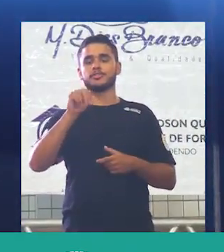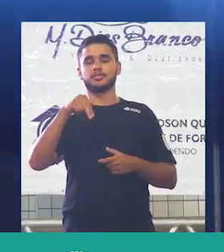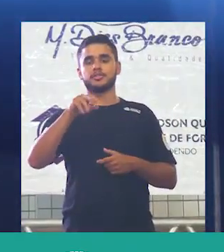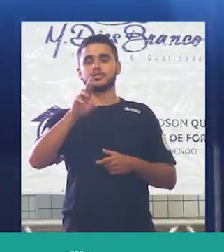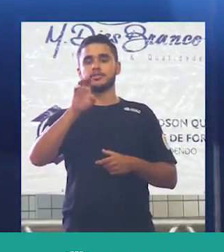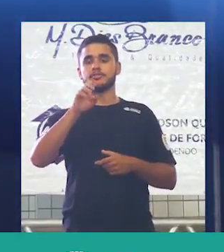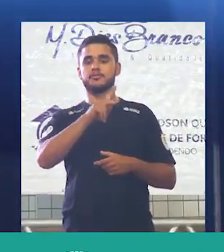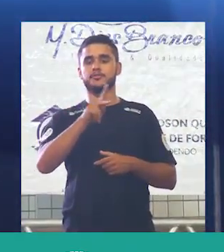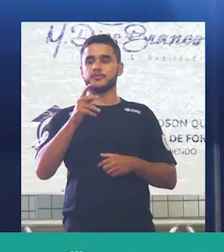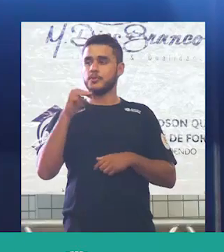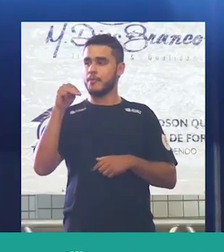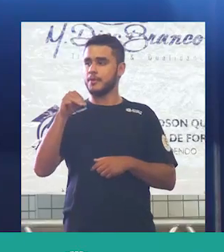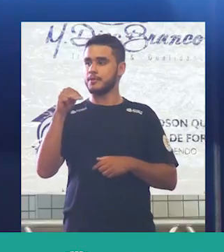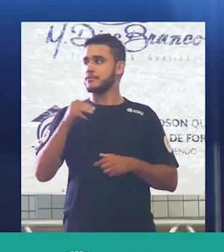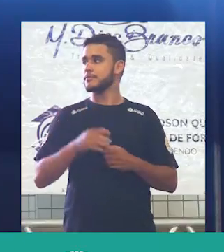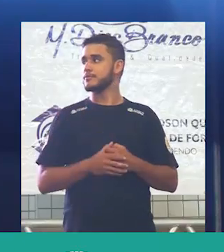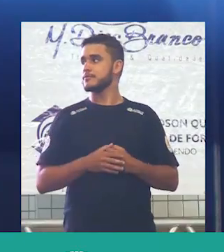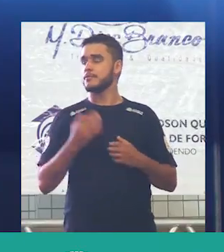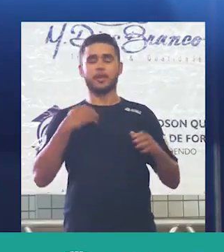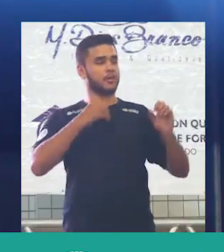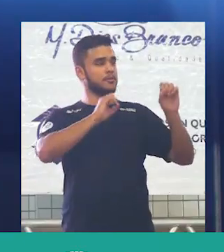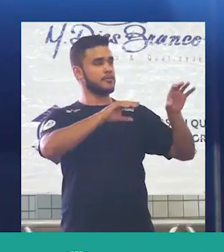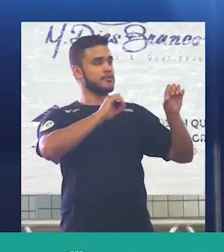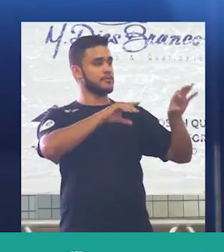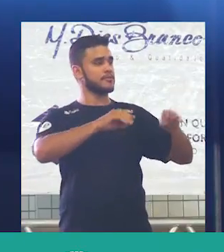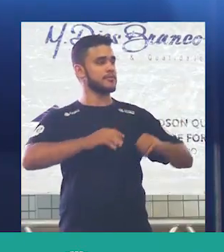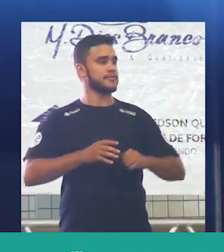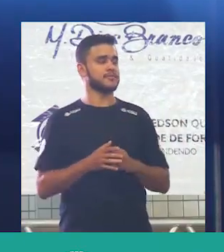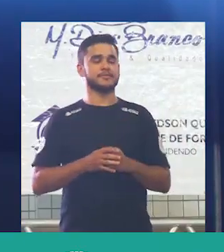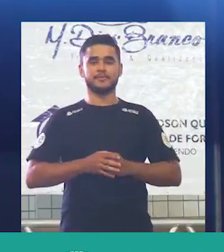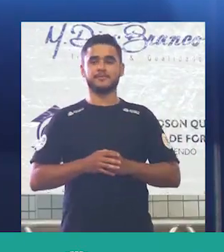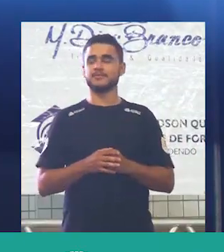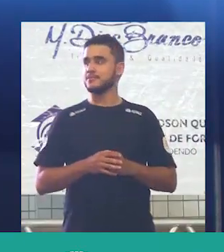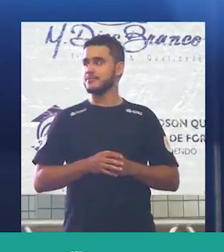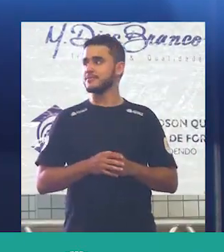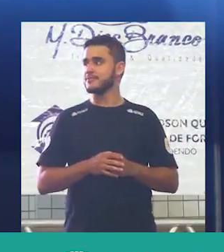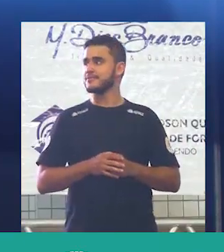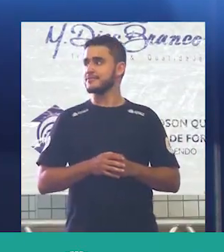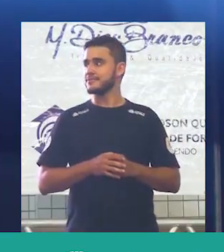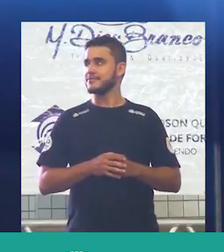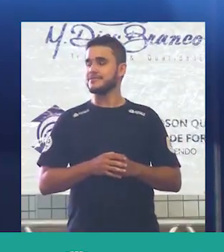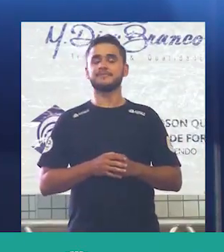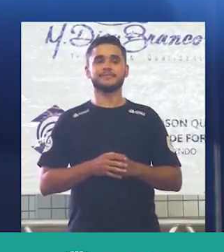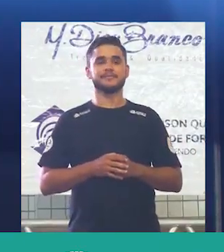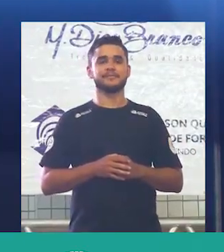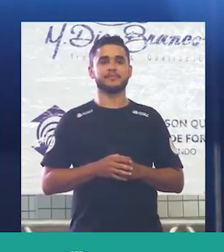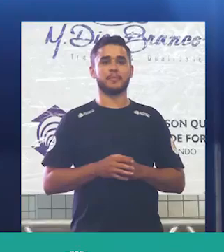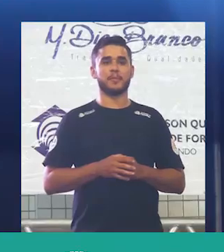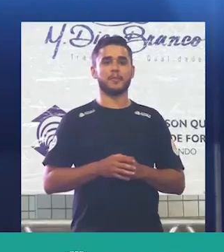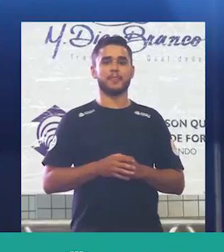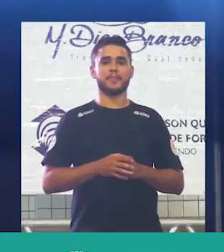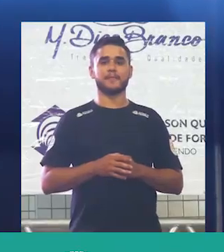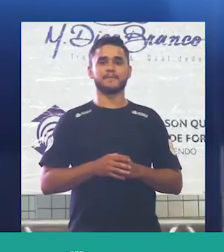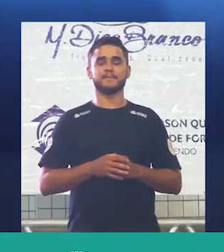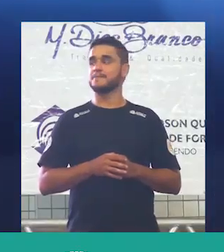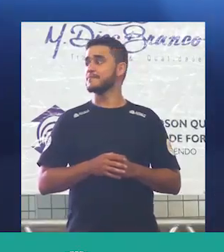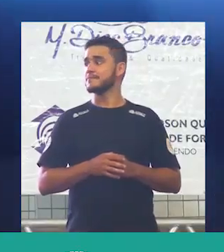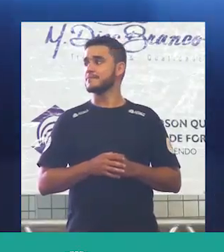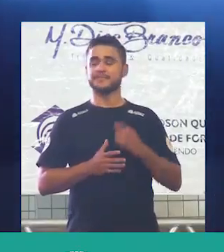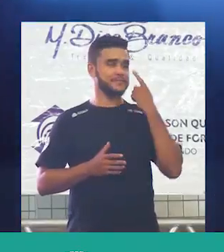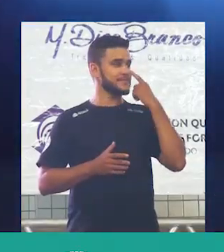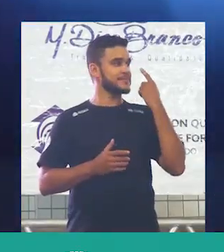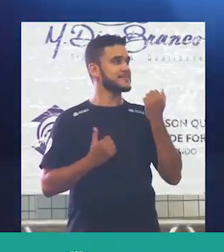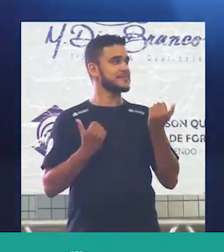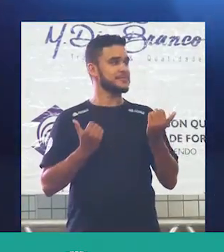rapaz. Aí sabe. Eu que ensinei a ele matemática. Foi não, Alexandre? Vamos lá, ele tem essa careca assim, mas ele é novo,